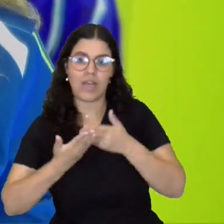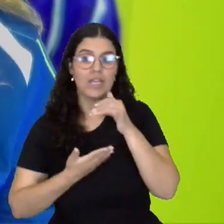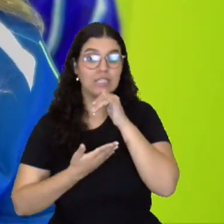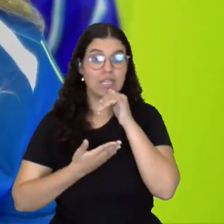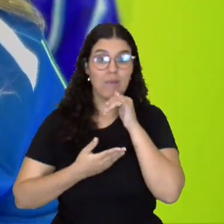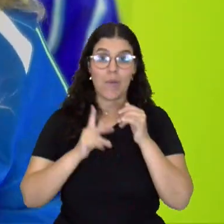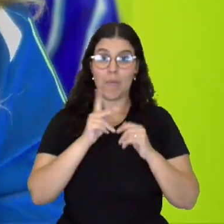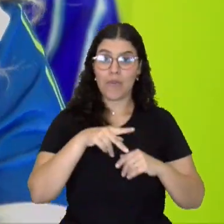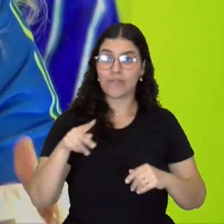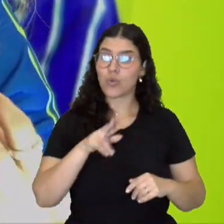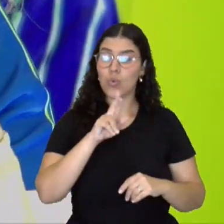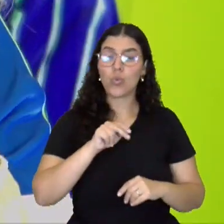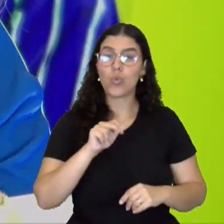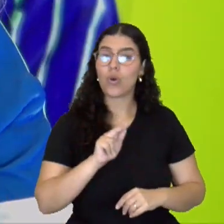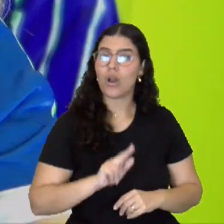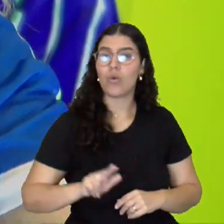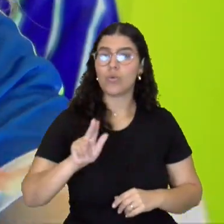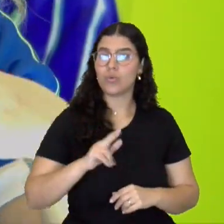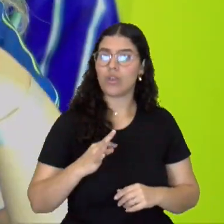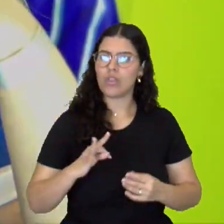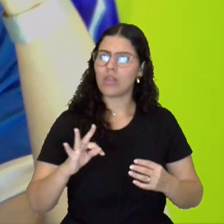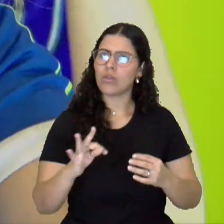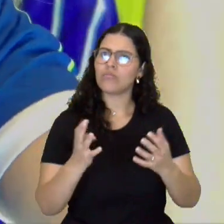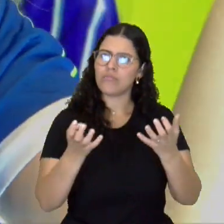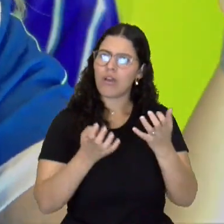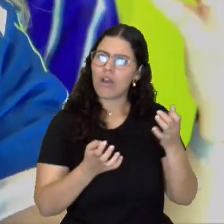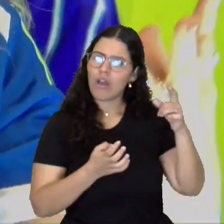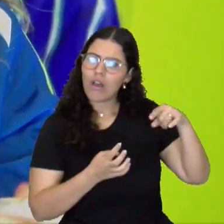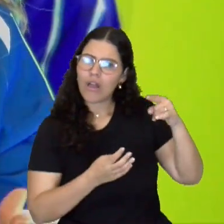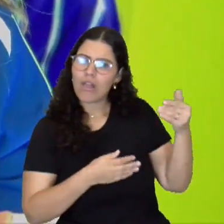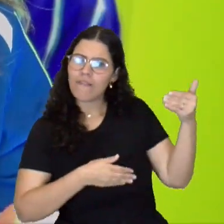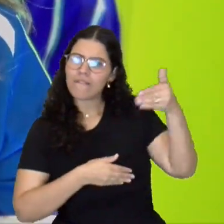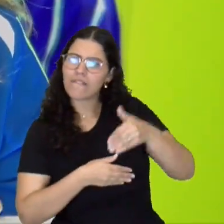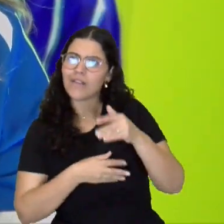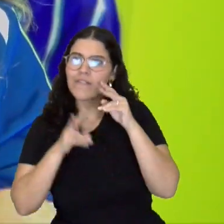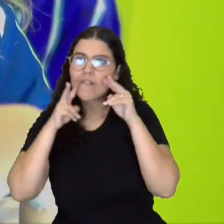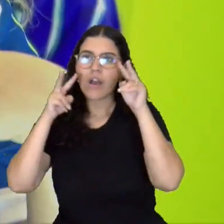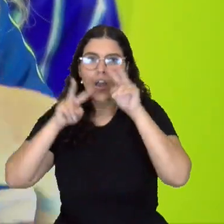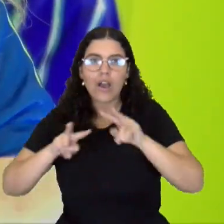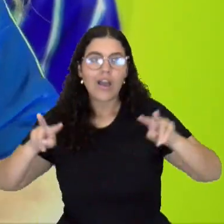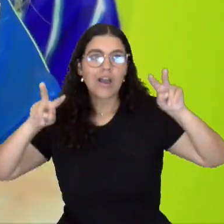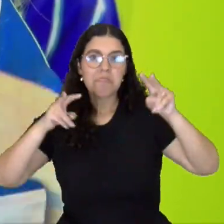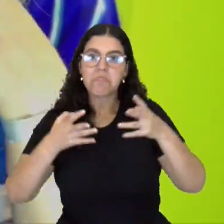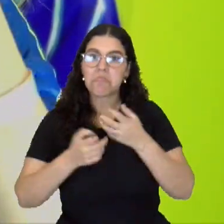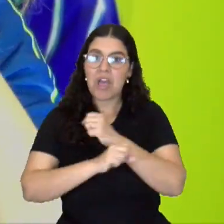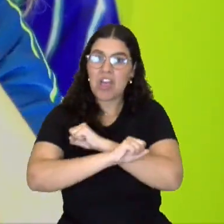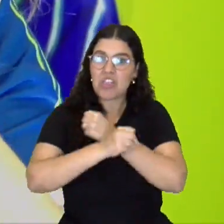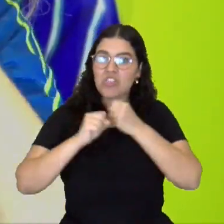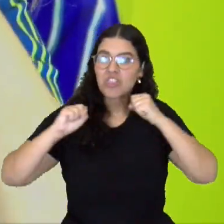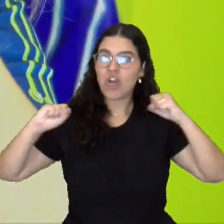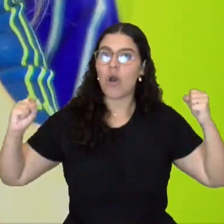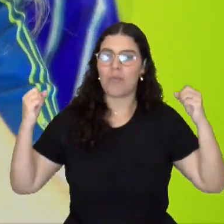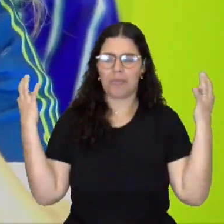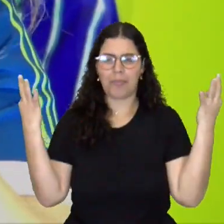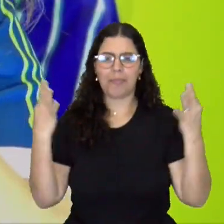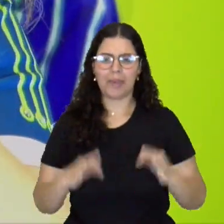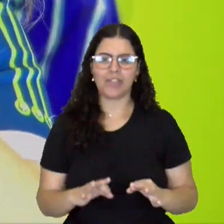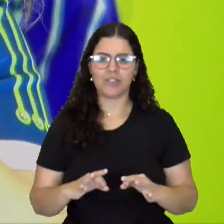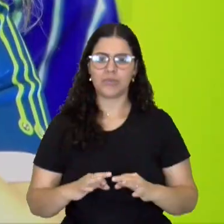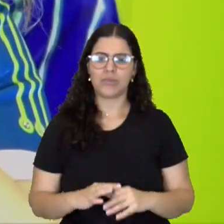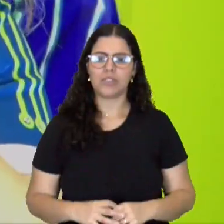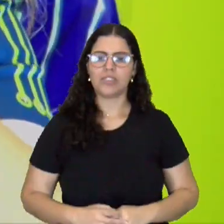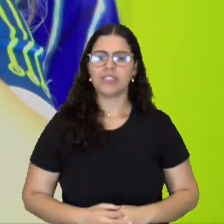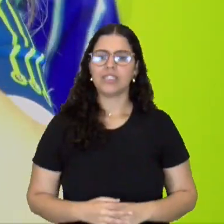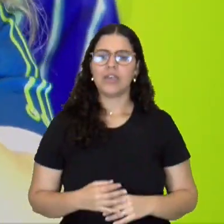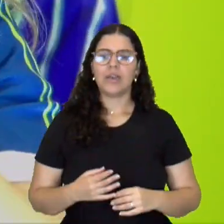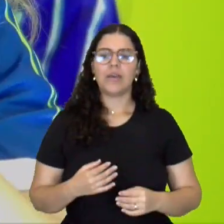com tecnologia venha para cá, veja como esse festival é enorme, está cada vez maior, e se tem aquele toquezinho